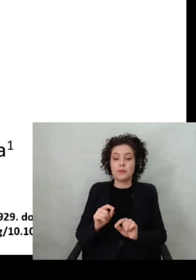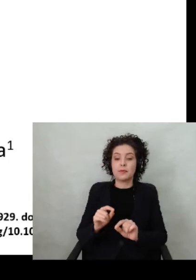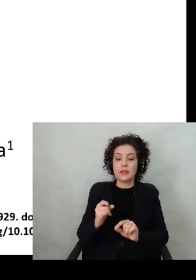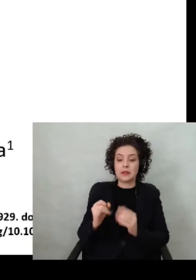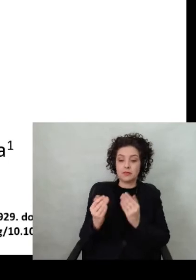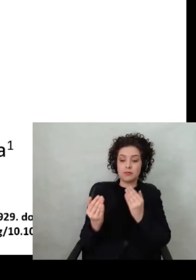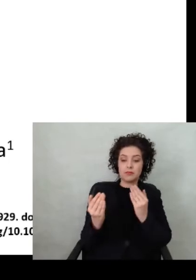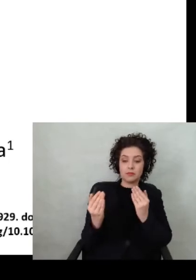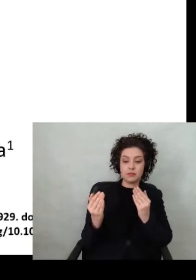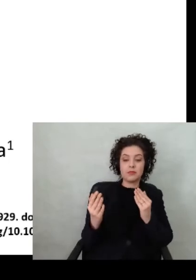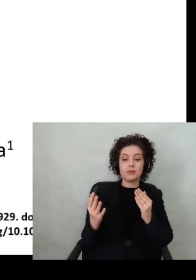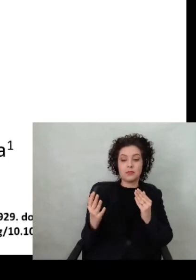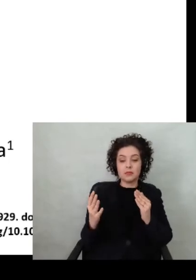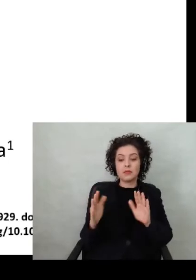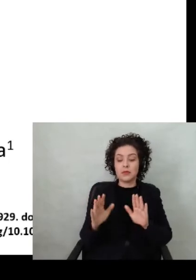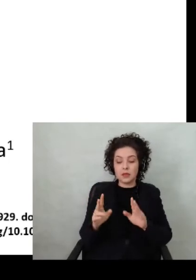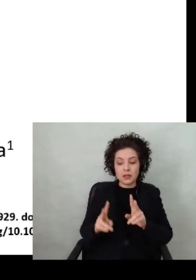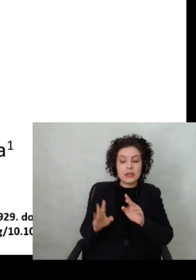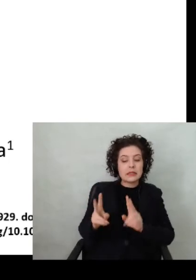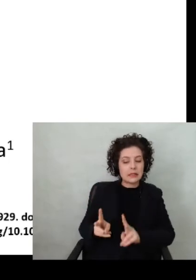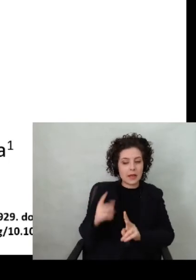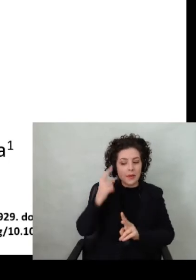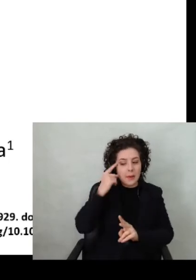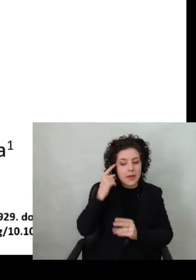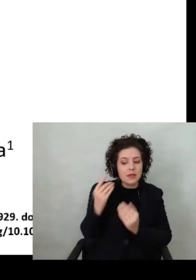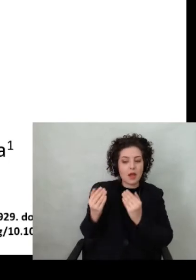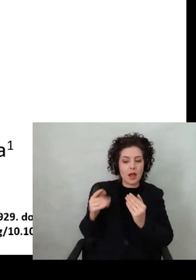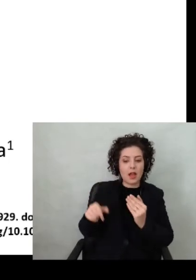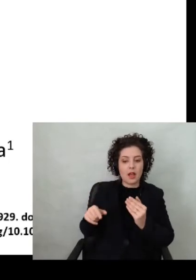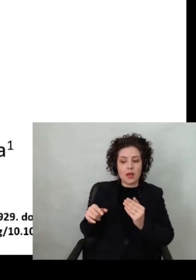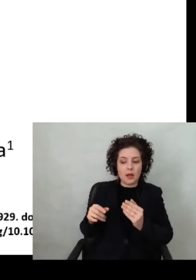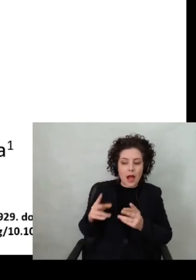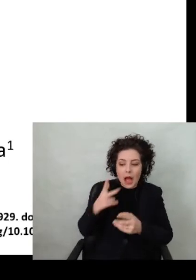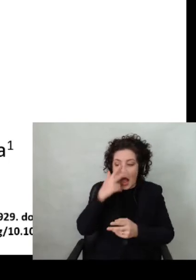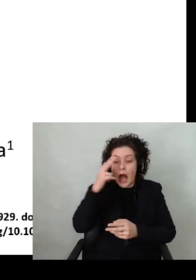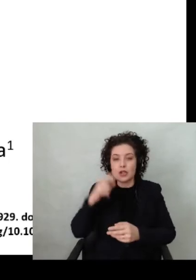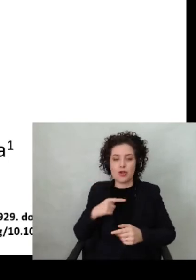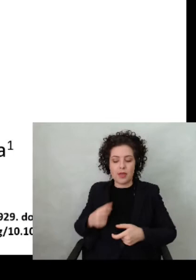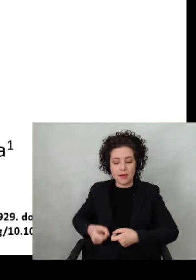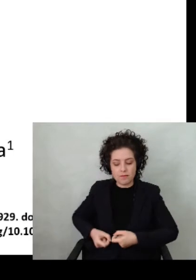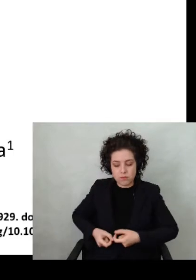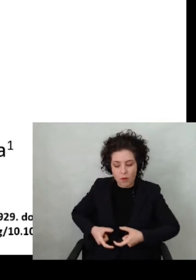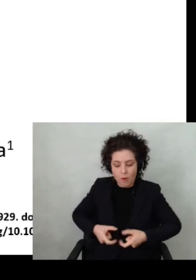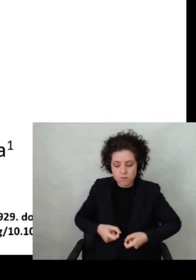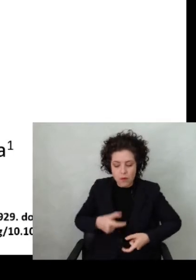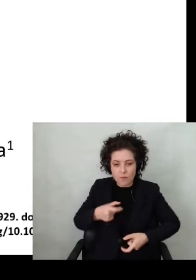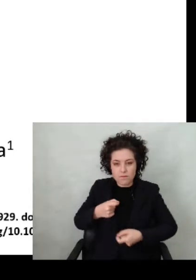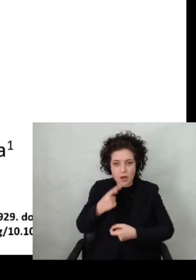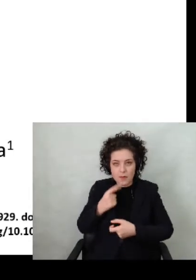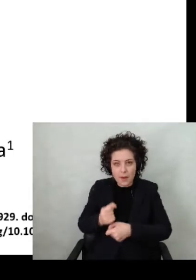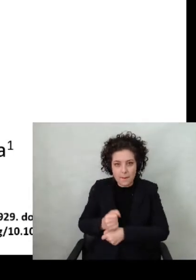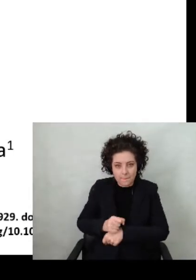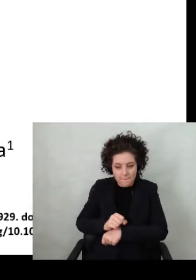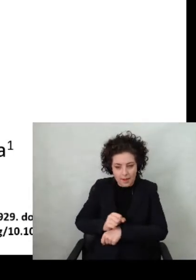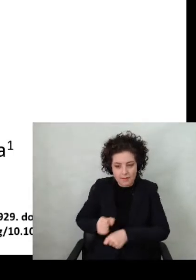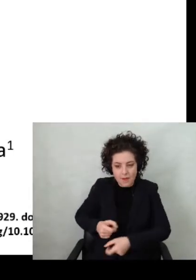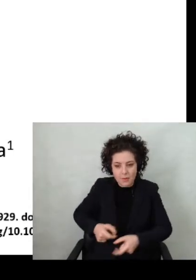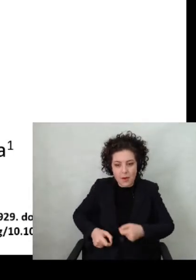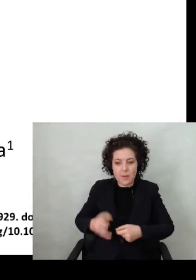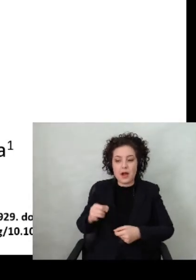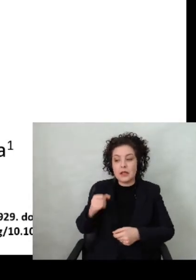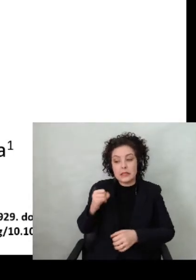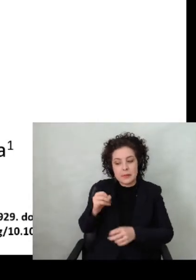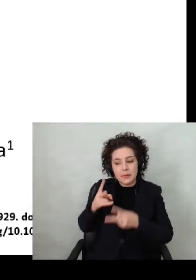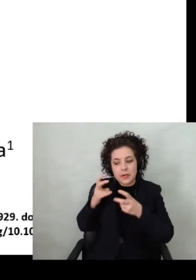e tentar fazer o diagnóstico o quanto antes. Mas a diretriz nacional, ela recomenda para pacientes em terapia